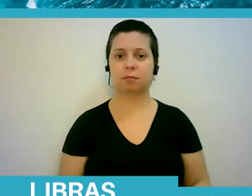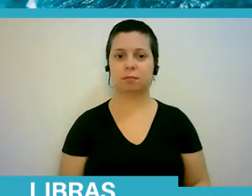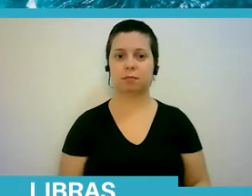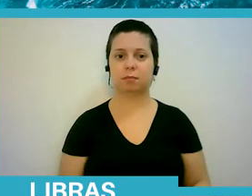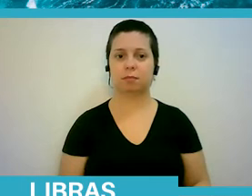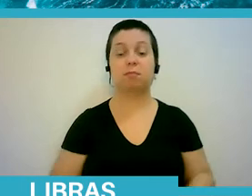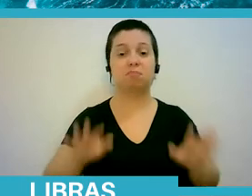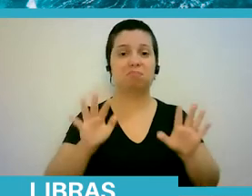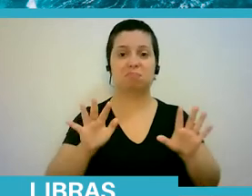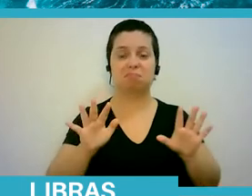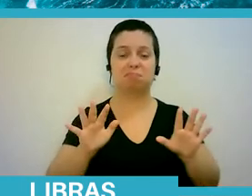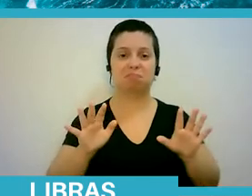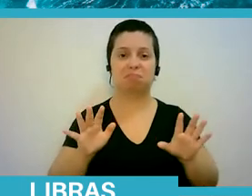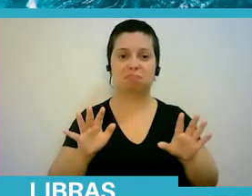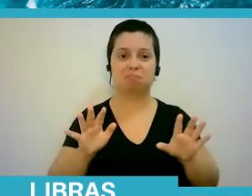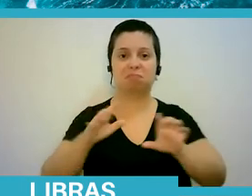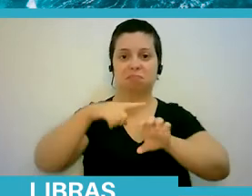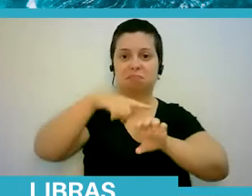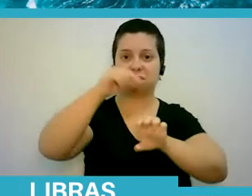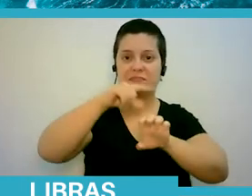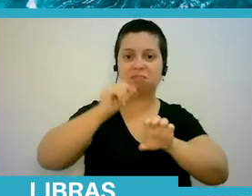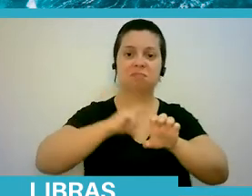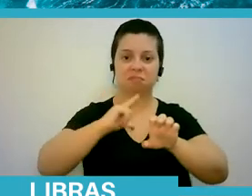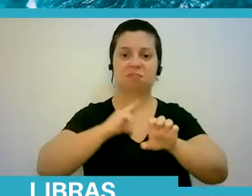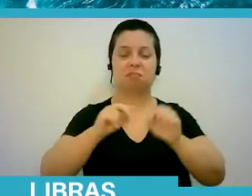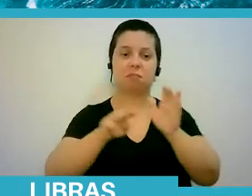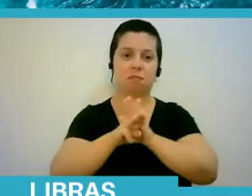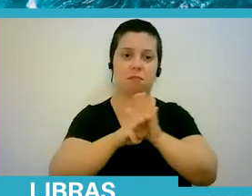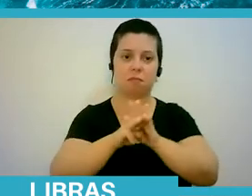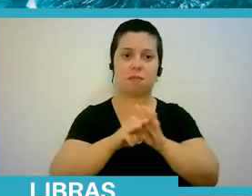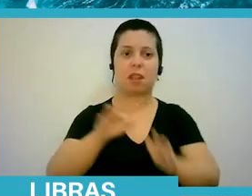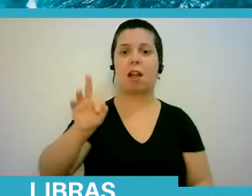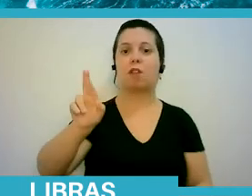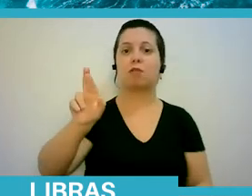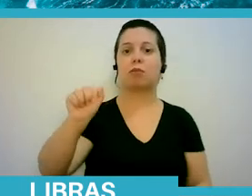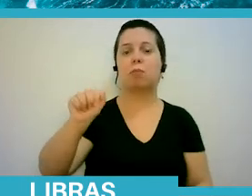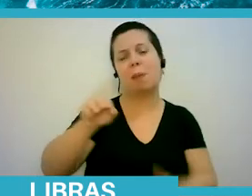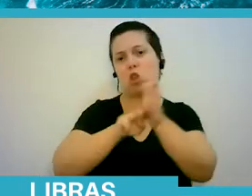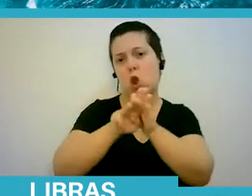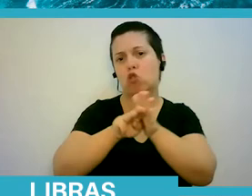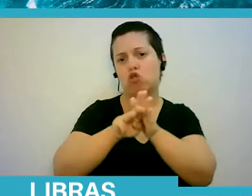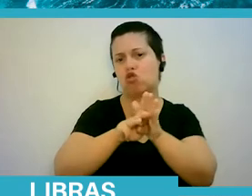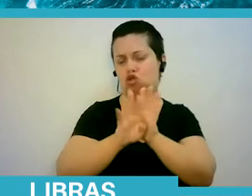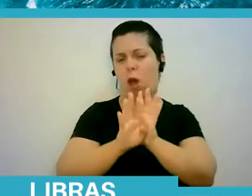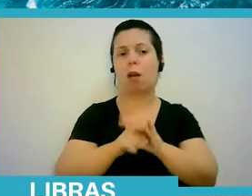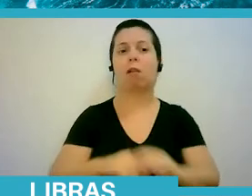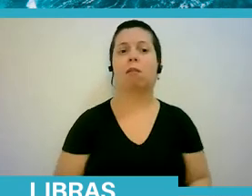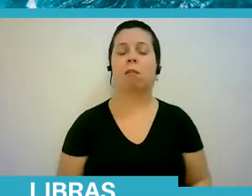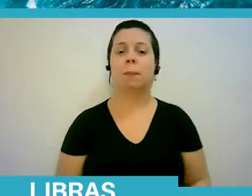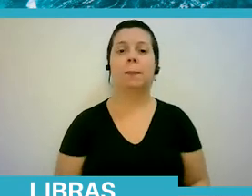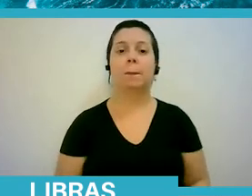sim, a metodologia que nós falamos no inglês, um framework de criação de negócio,